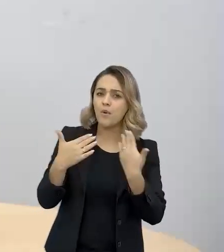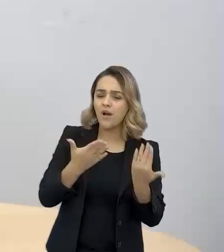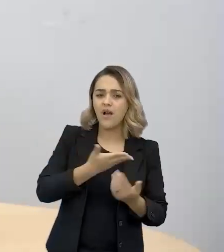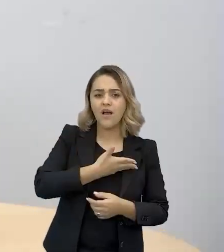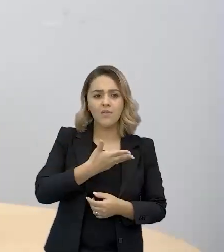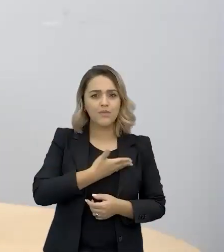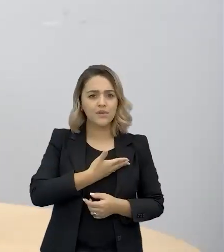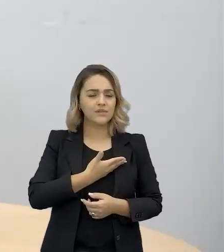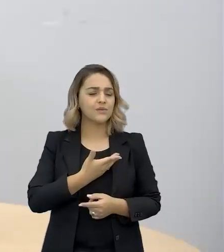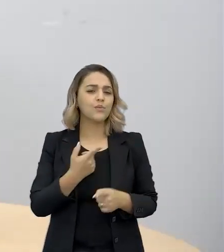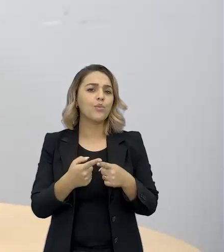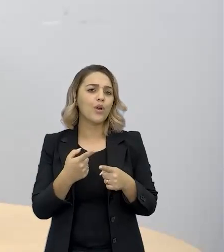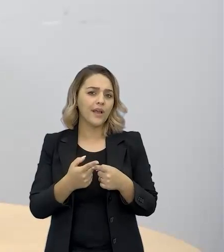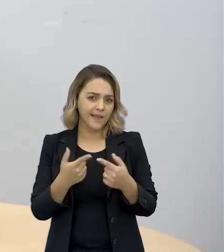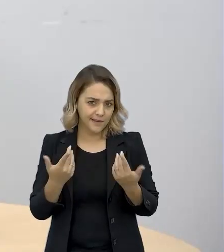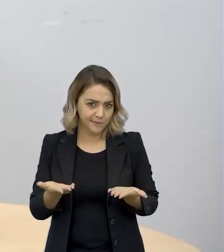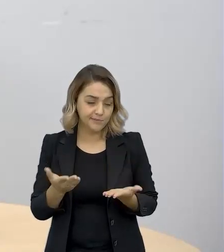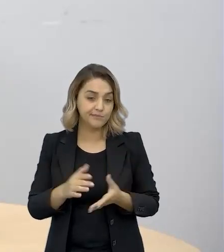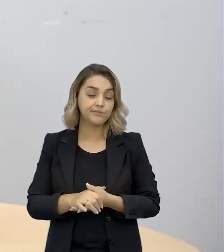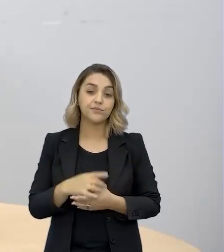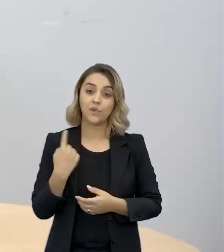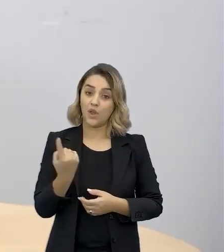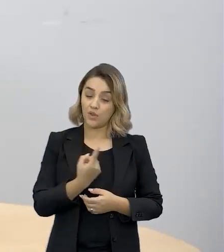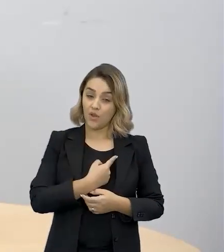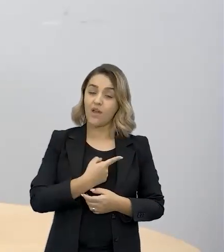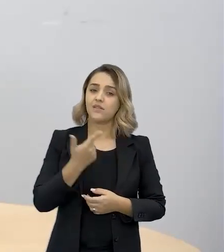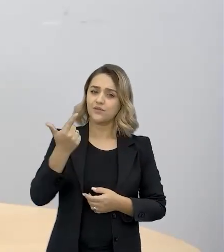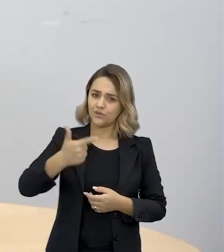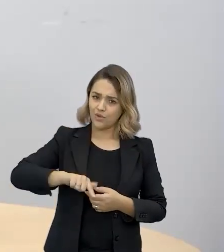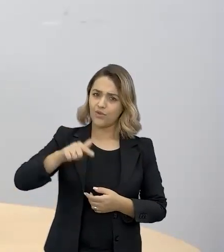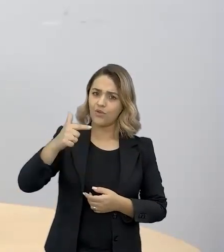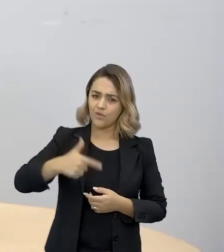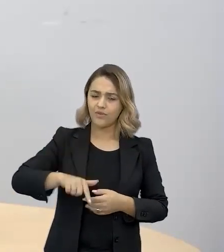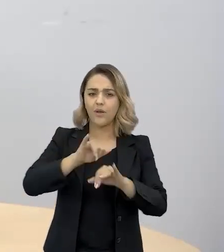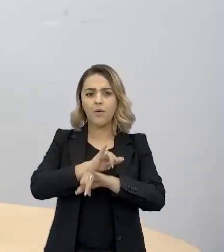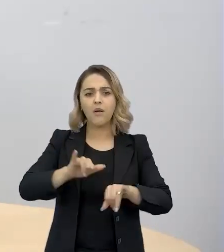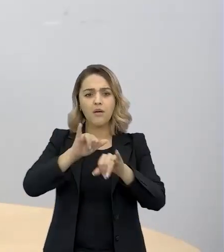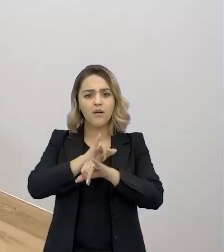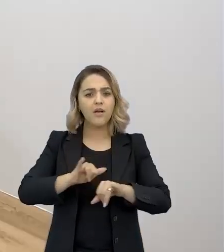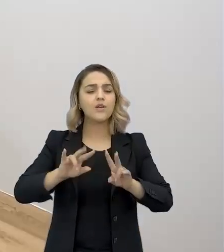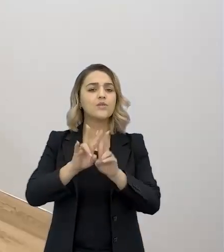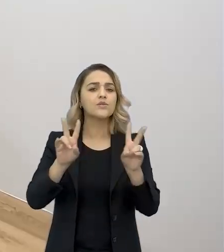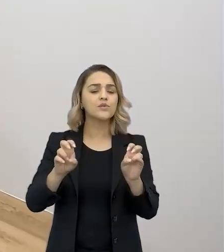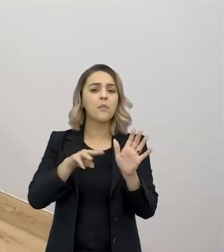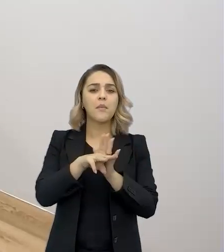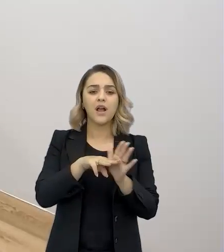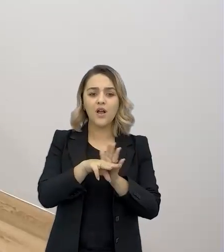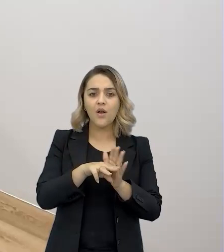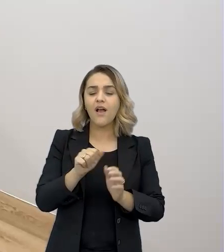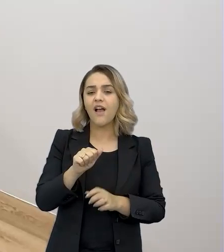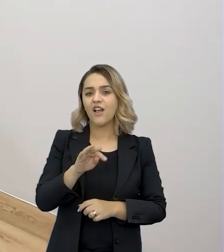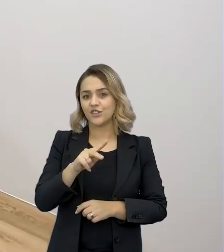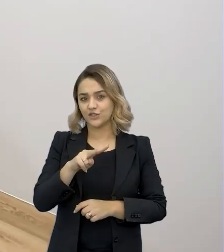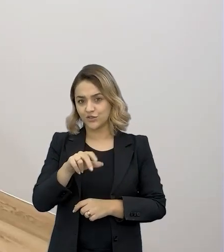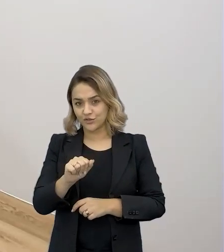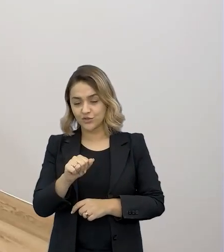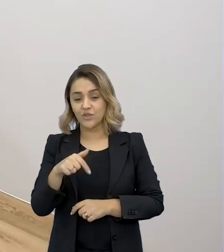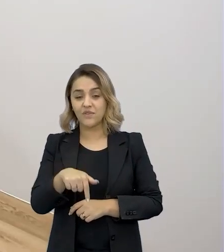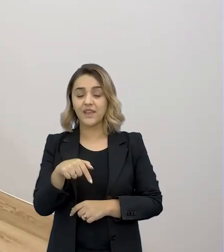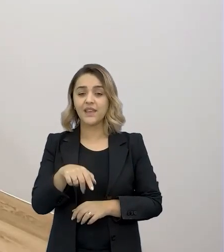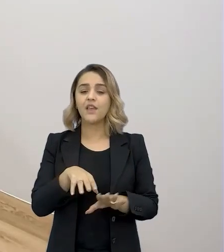o porquê, né? Nós estamos repetidamente falando sobre metodologias ativas aqui nas